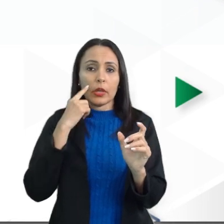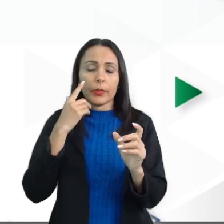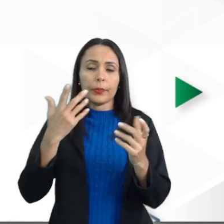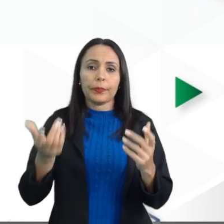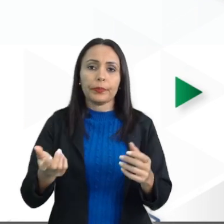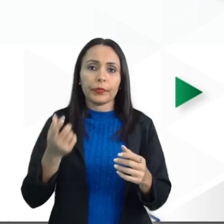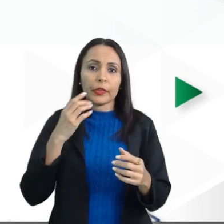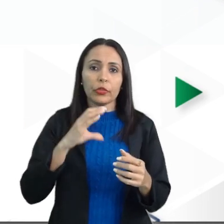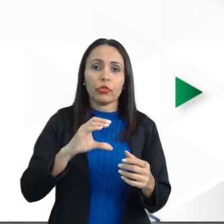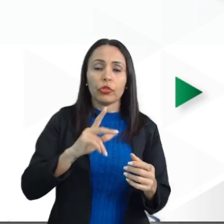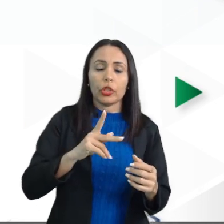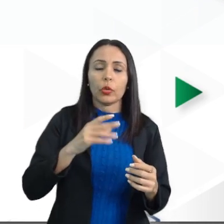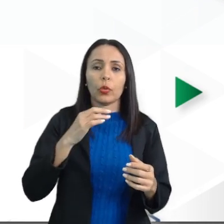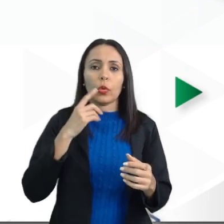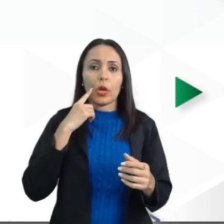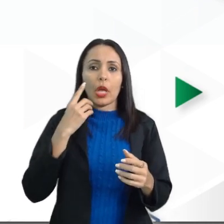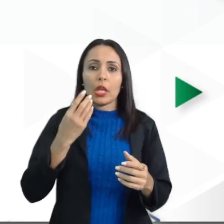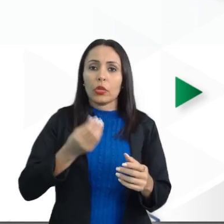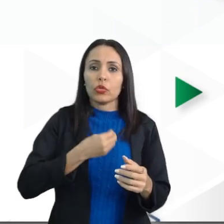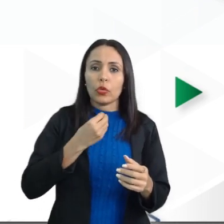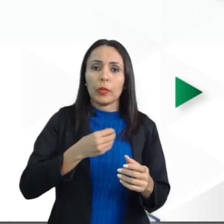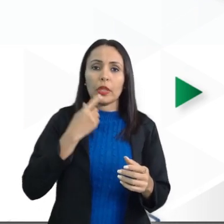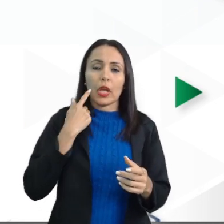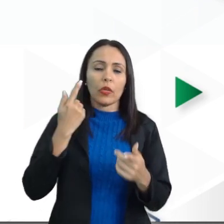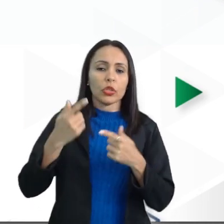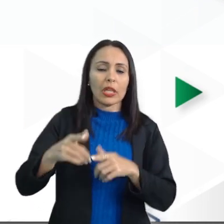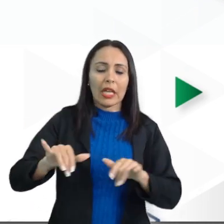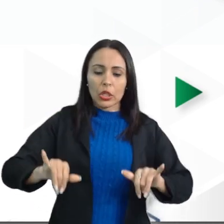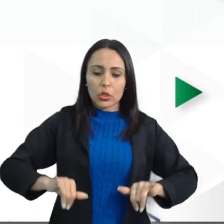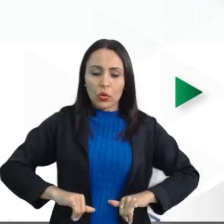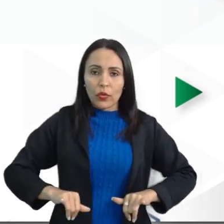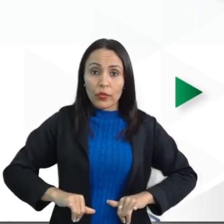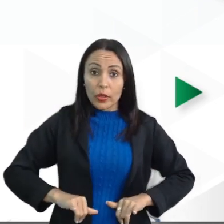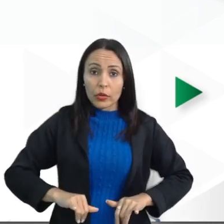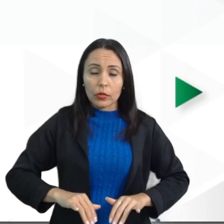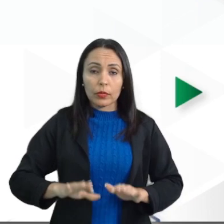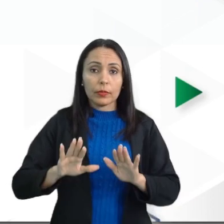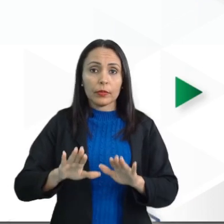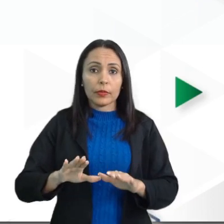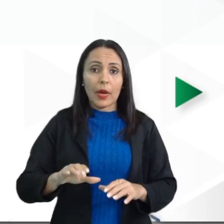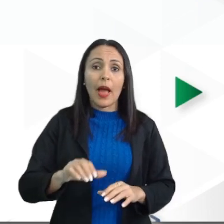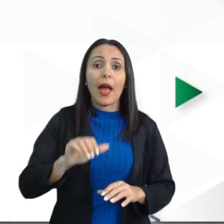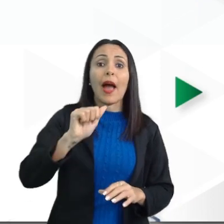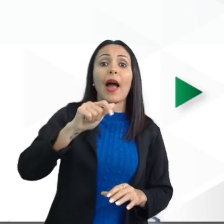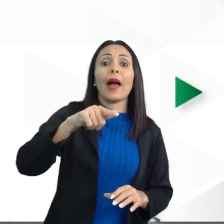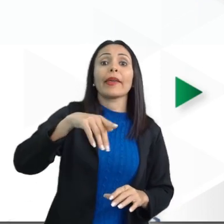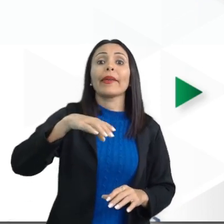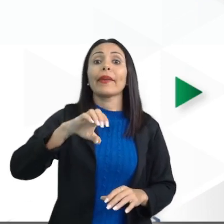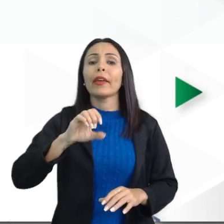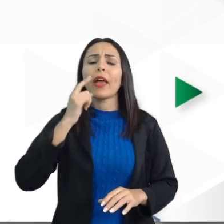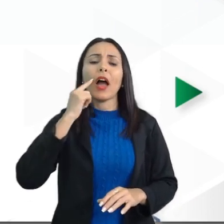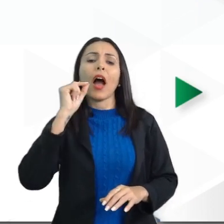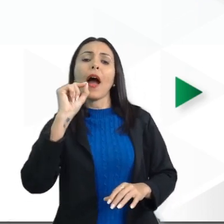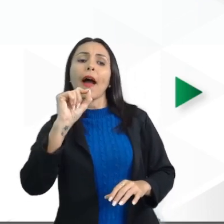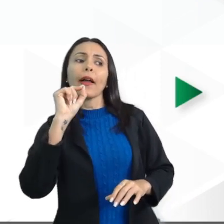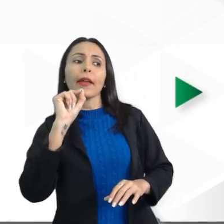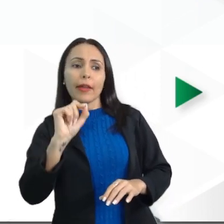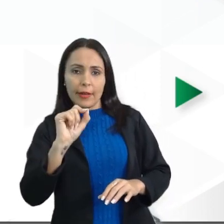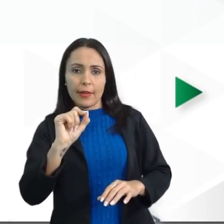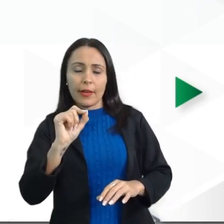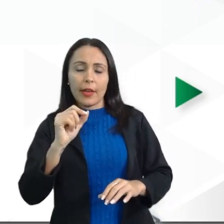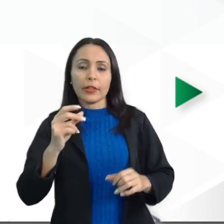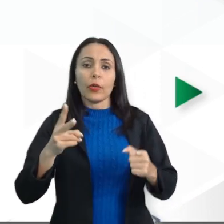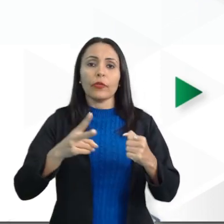sobreviveu a quê? Aos ataques sofridos. Vejam só, a quê? Então, nesse caso, o verbo é